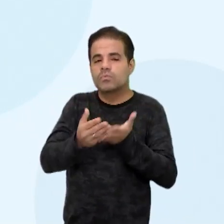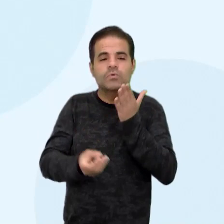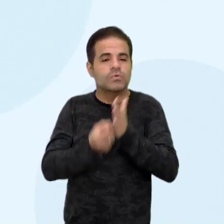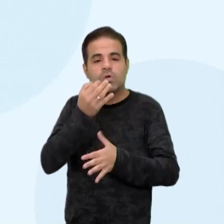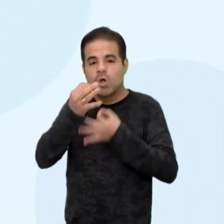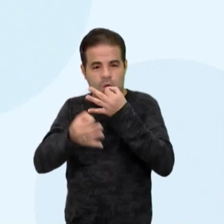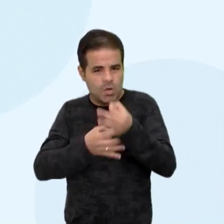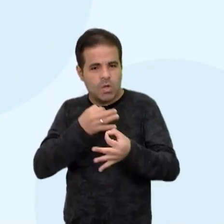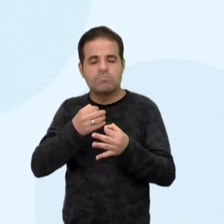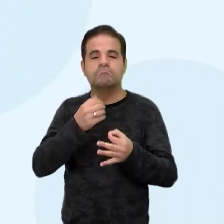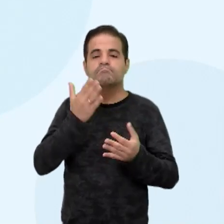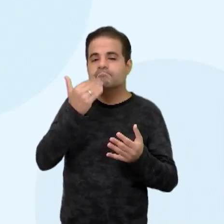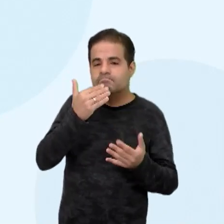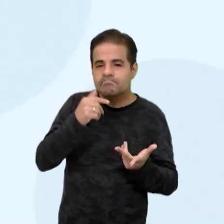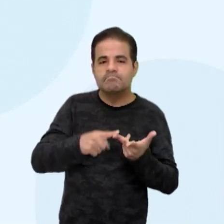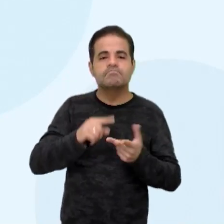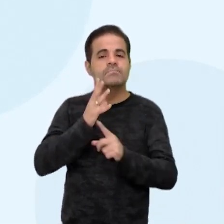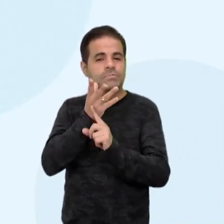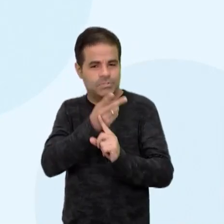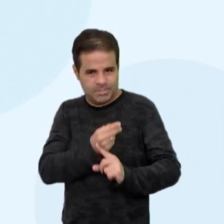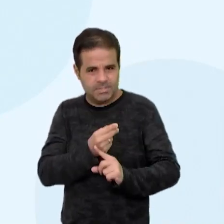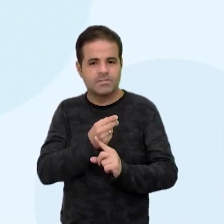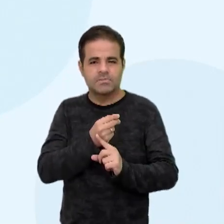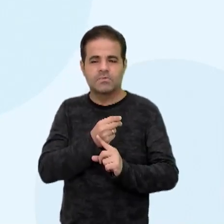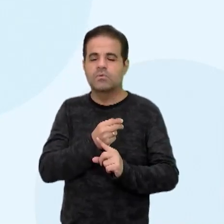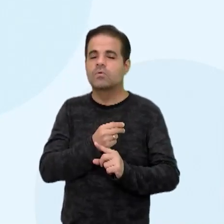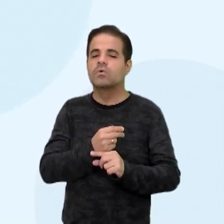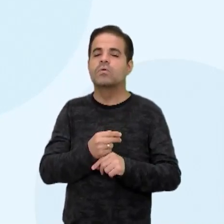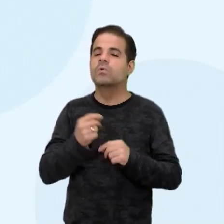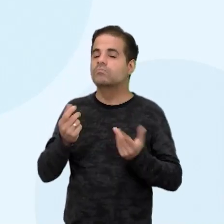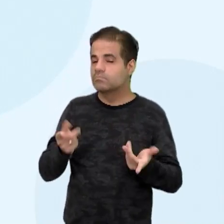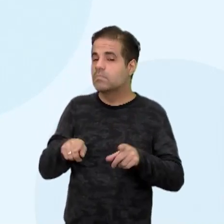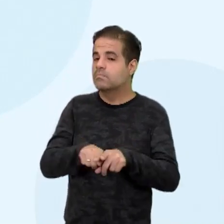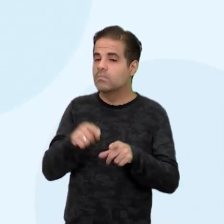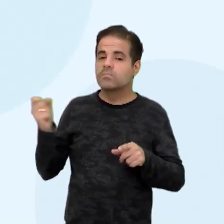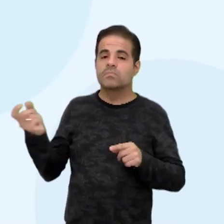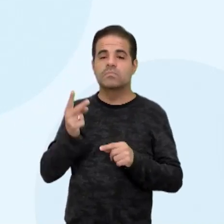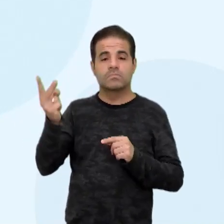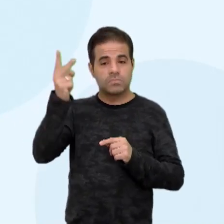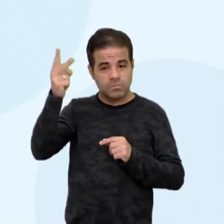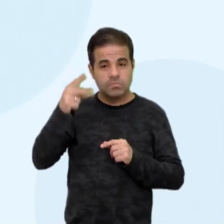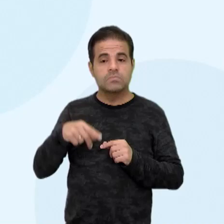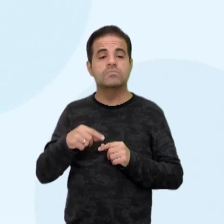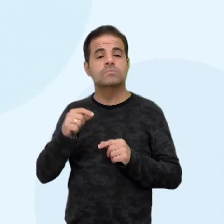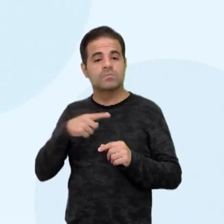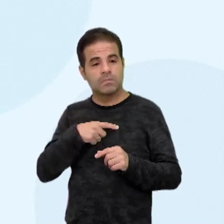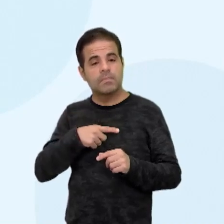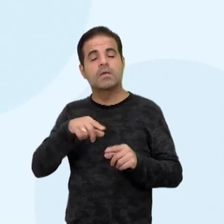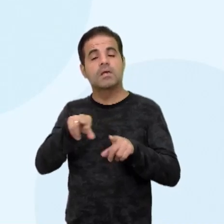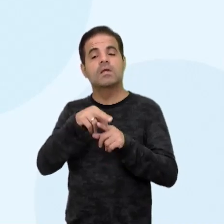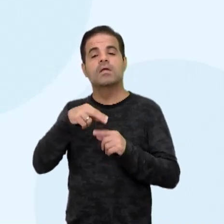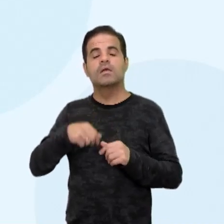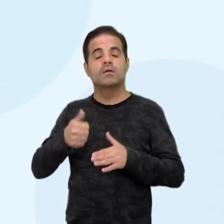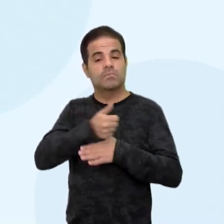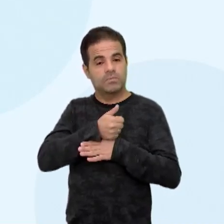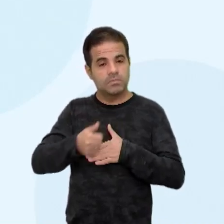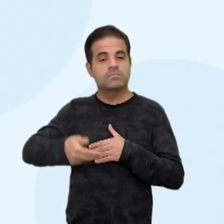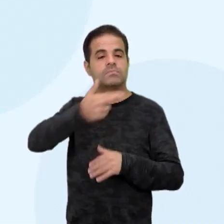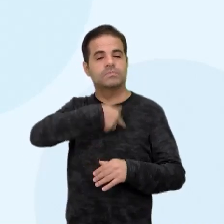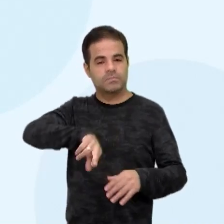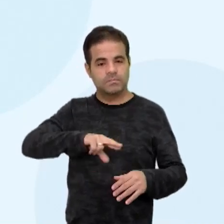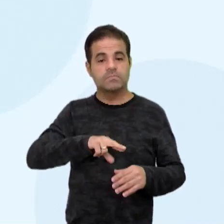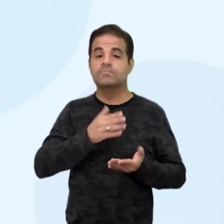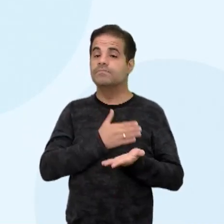as preferências alimentares e artísticas, assim como os valores morais e religiosos.